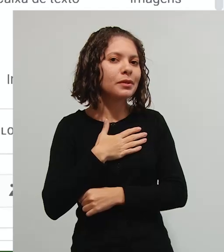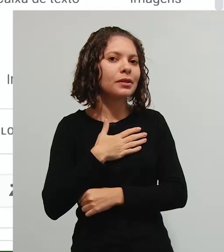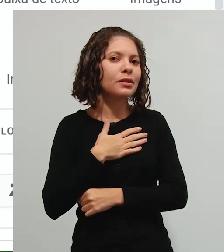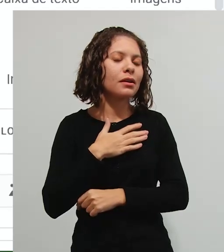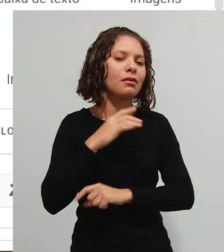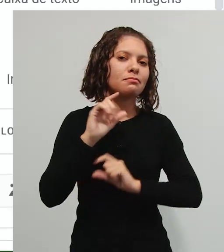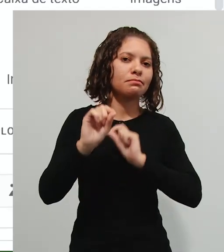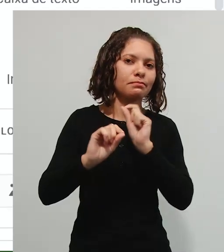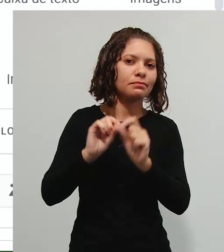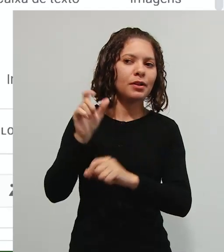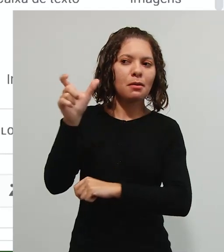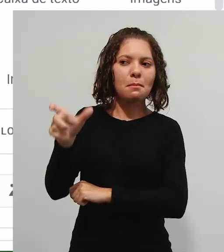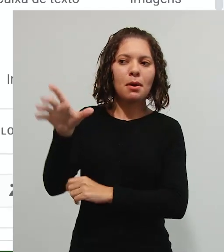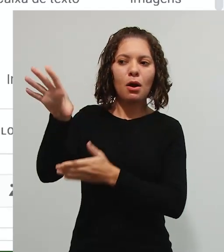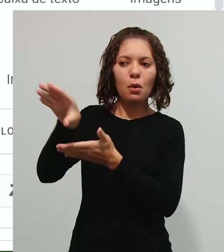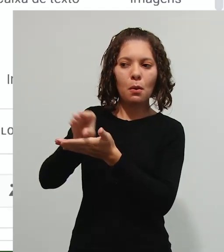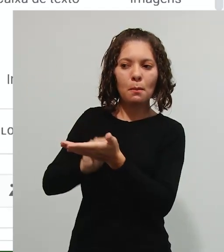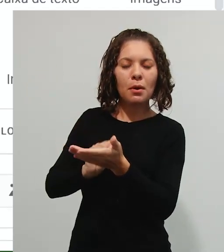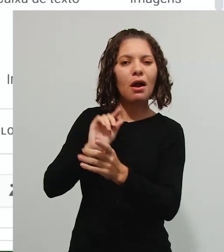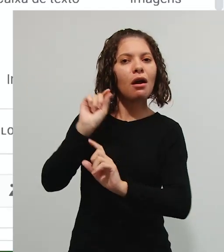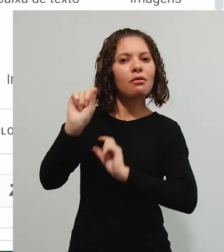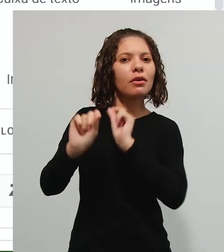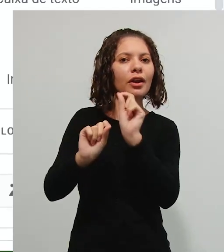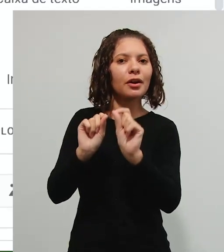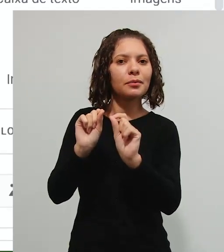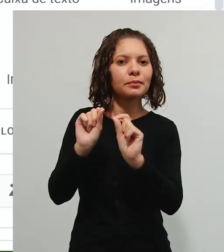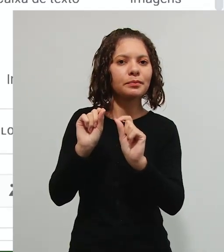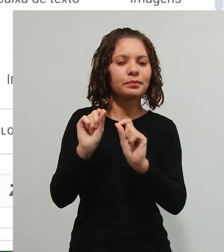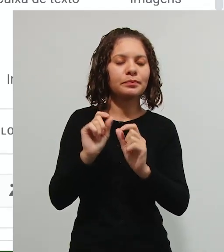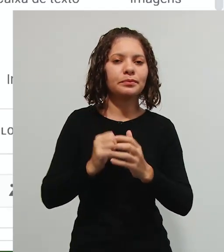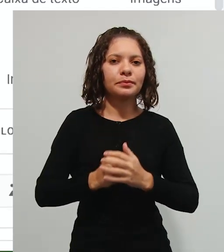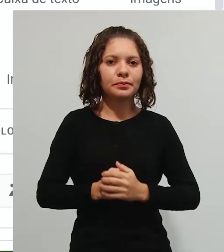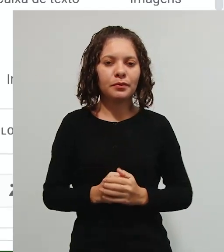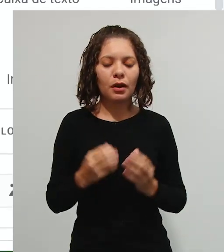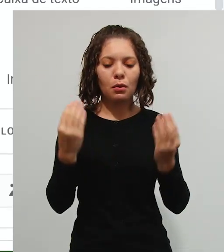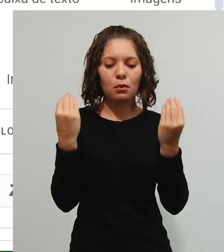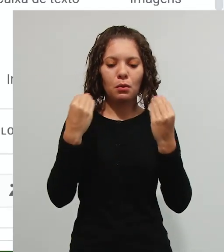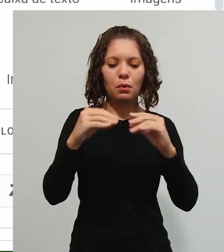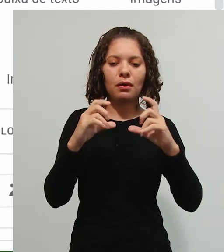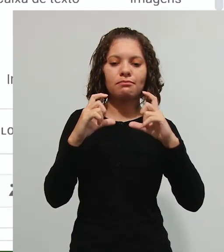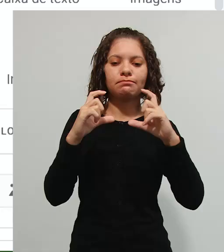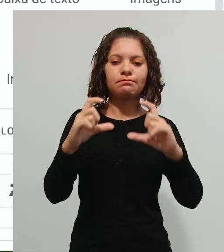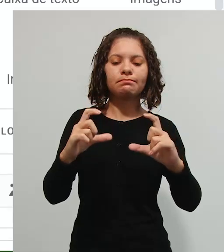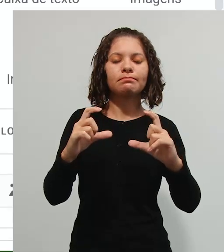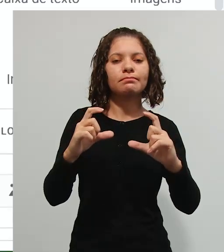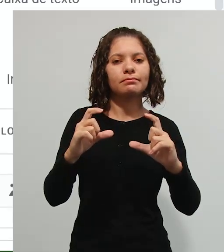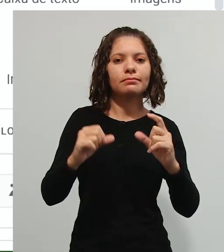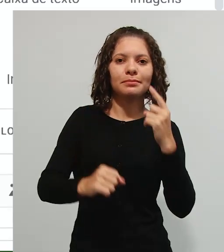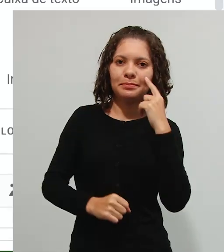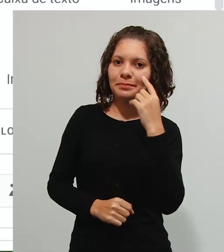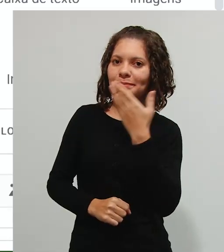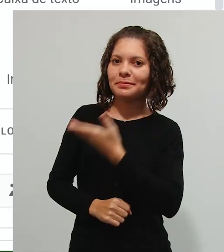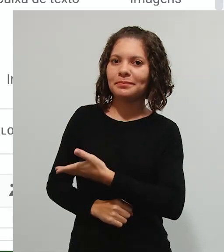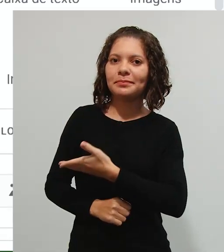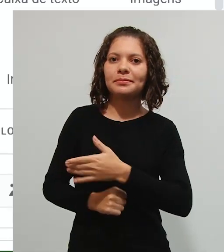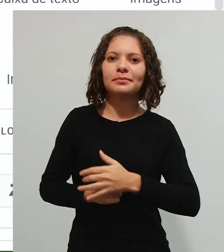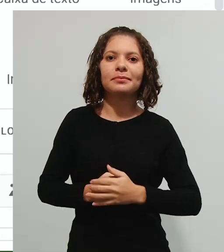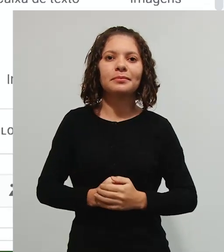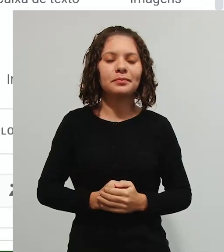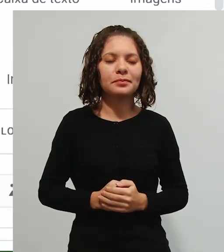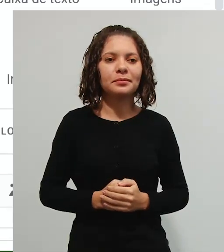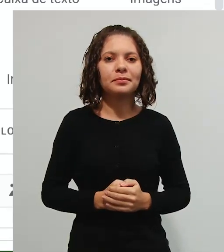A inspiração, letra maiúscula. A inspiração,